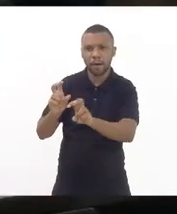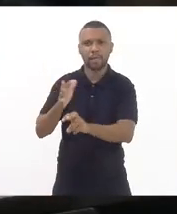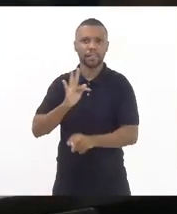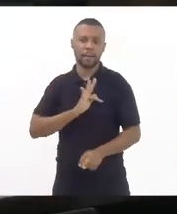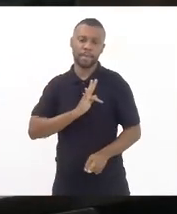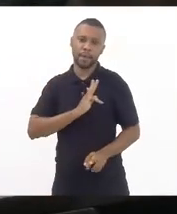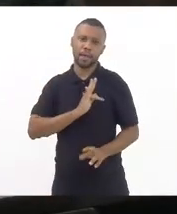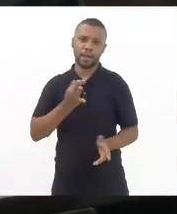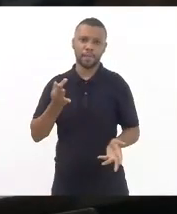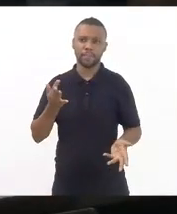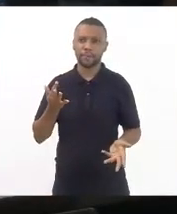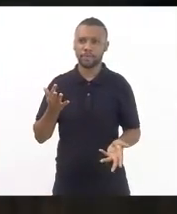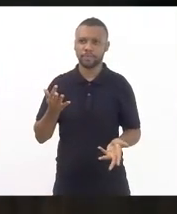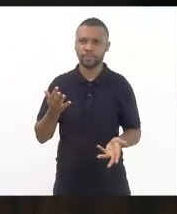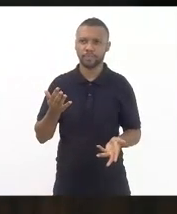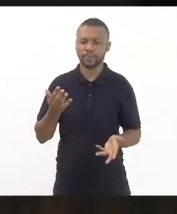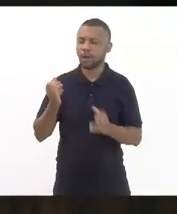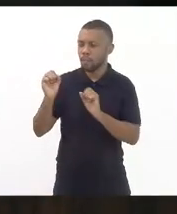lá.